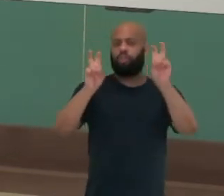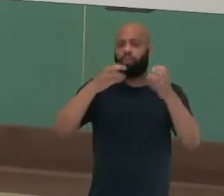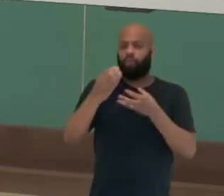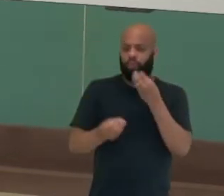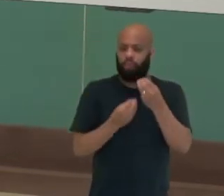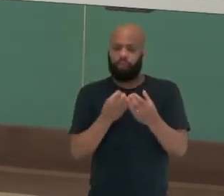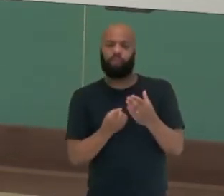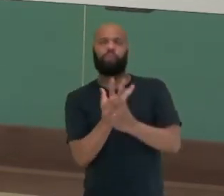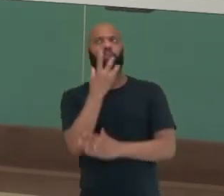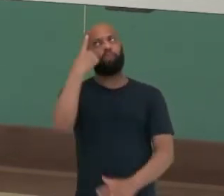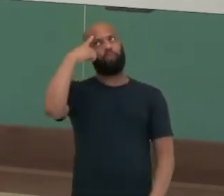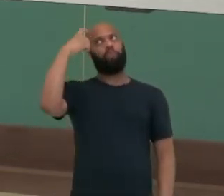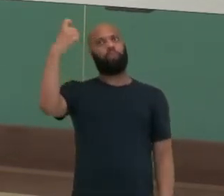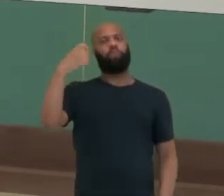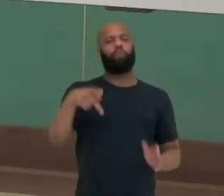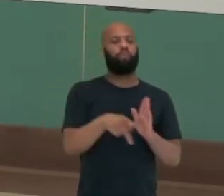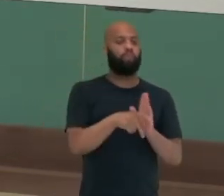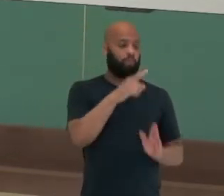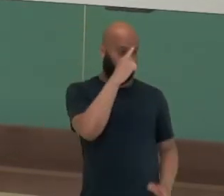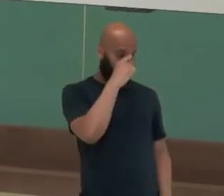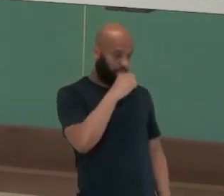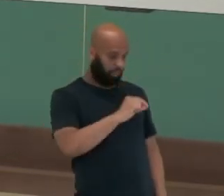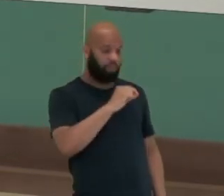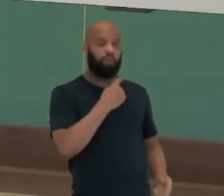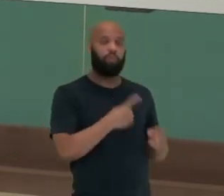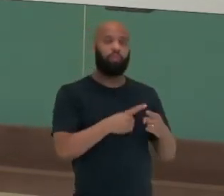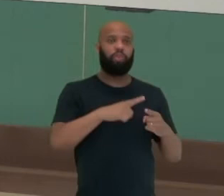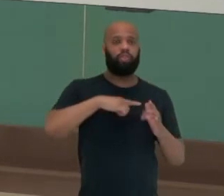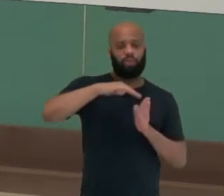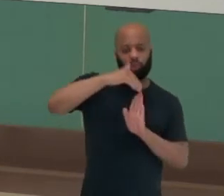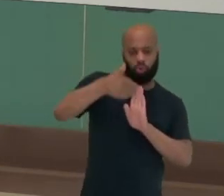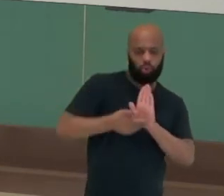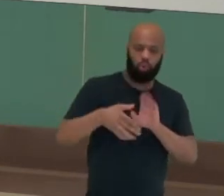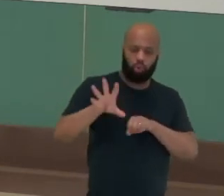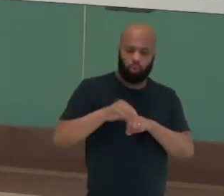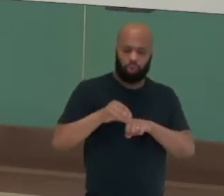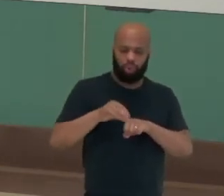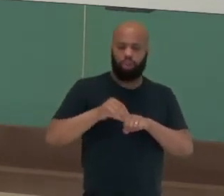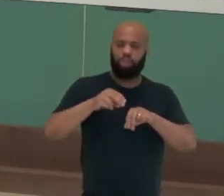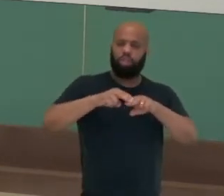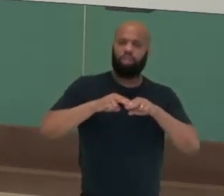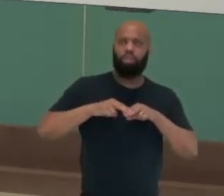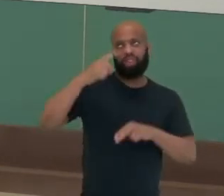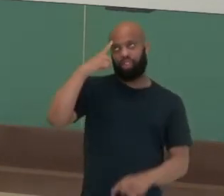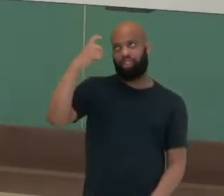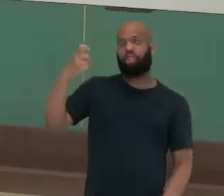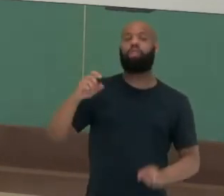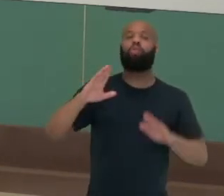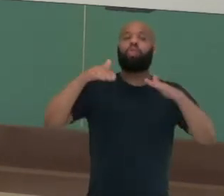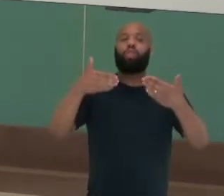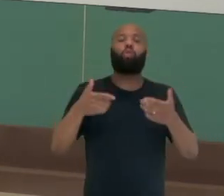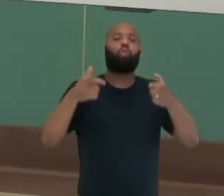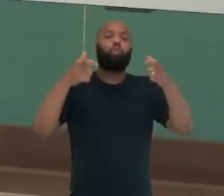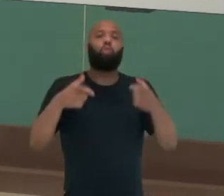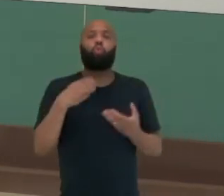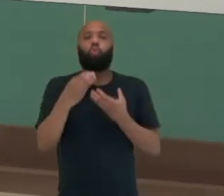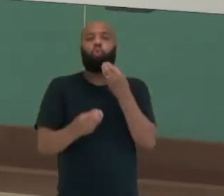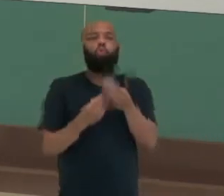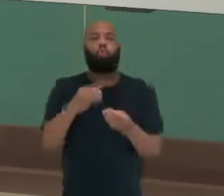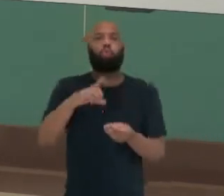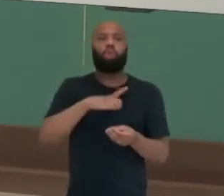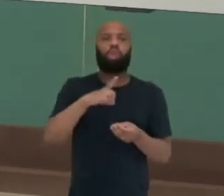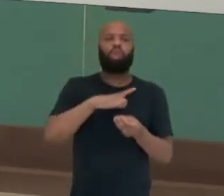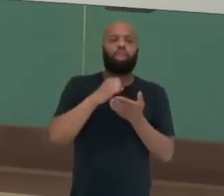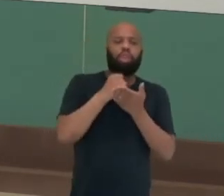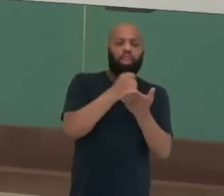das ideias em John Locke, né? Se todo conhecimento provém das ideias, da onde surgem os